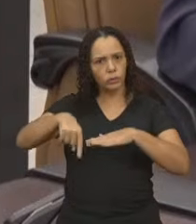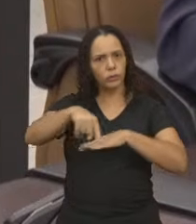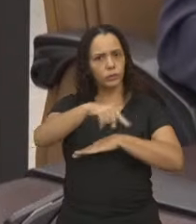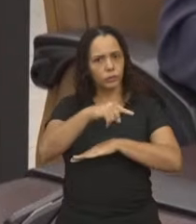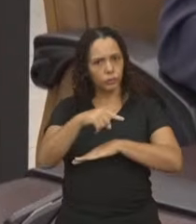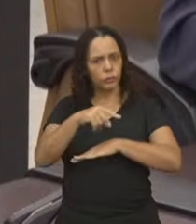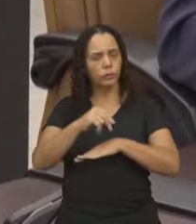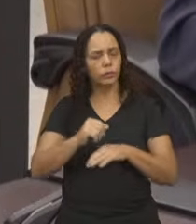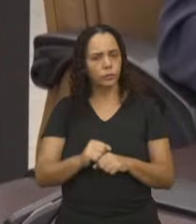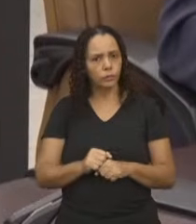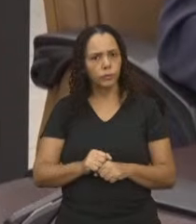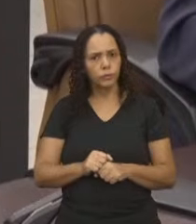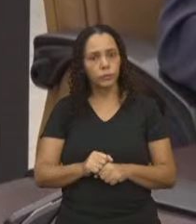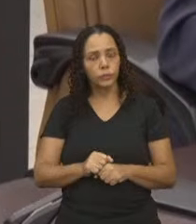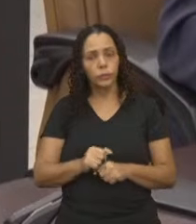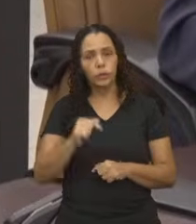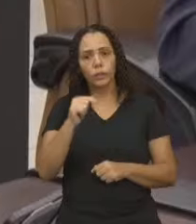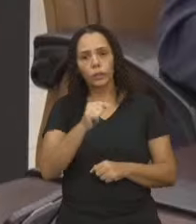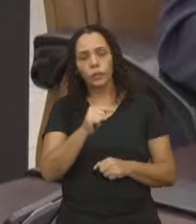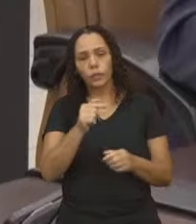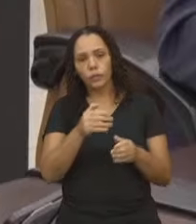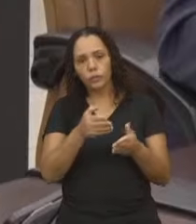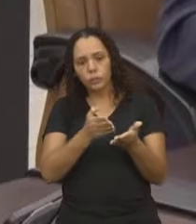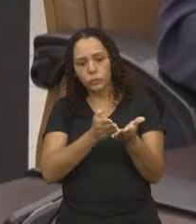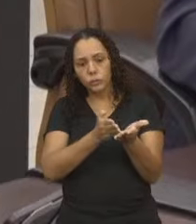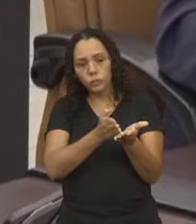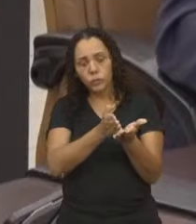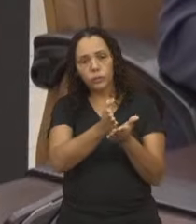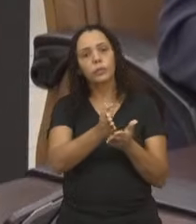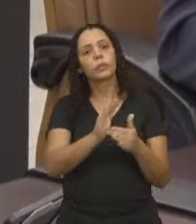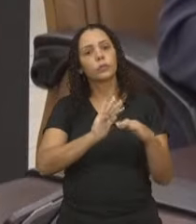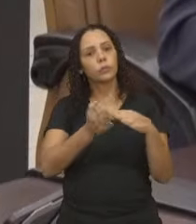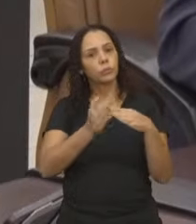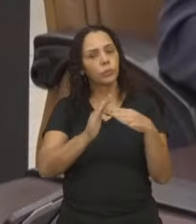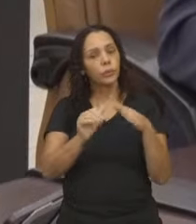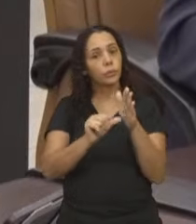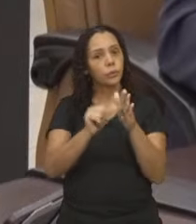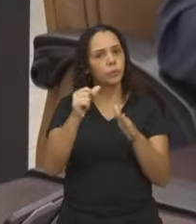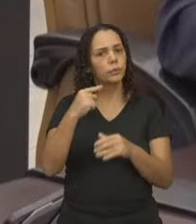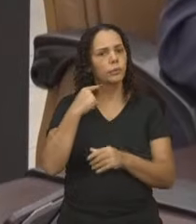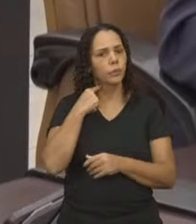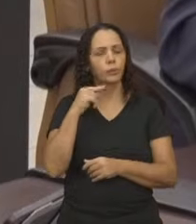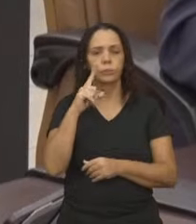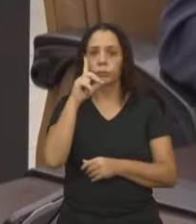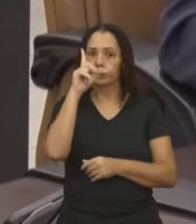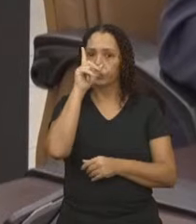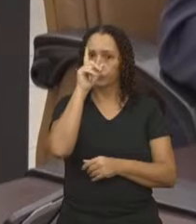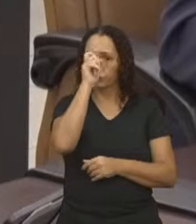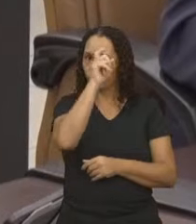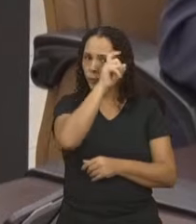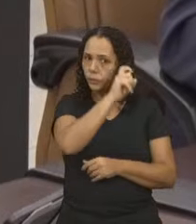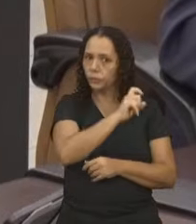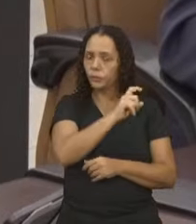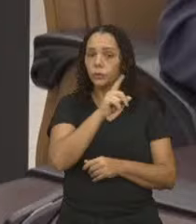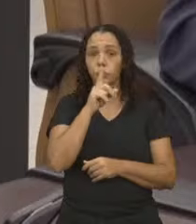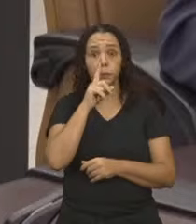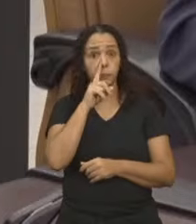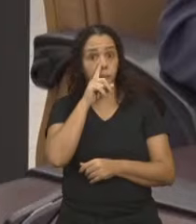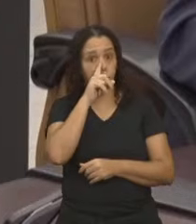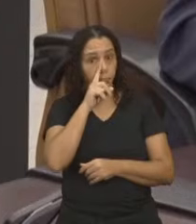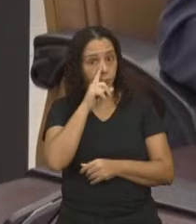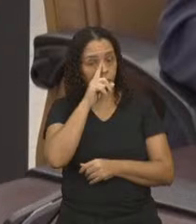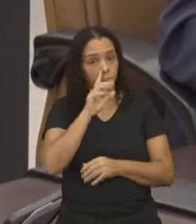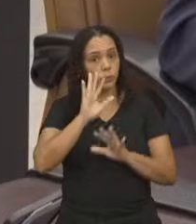antiga Dom Pedro. Que a entrada do bairro ali, 1º de Maio, uma alvorada ali muito perigoso. E tem, né, vidas aí, depois do acidente